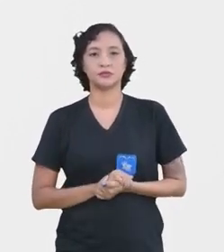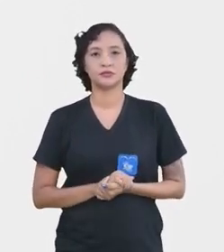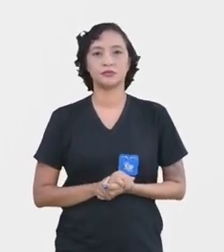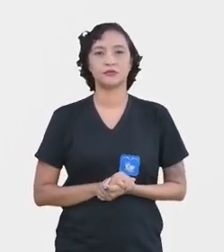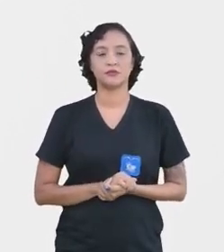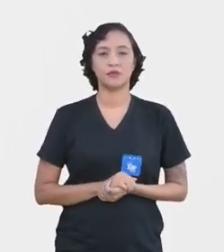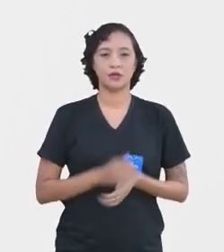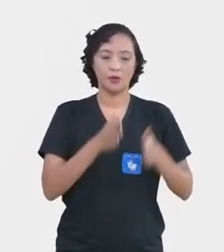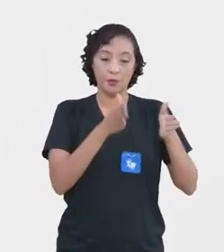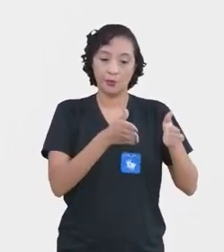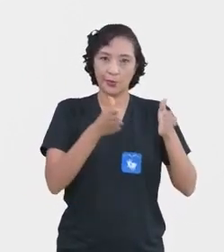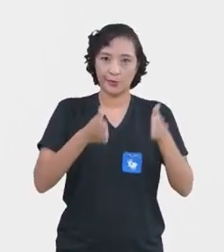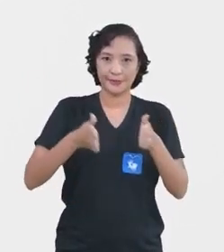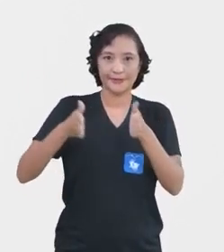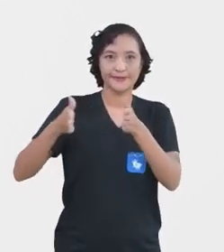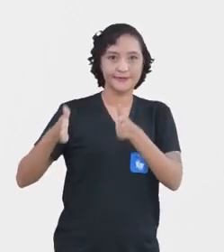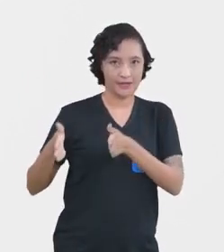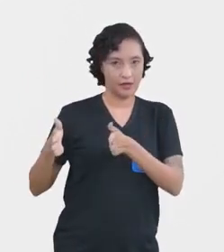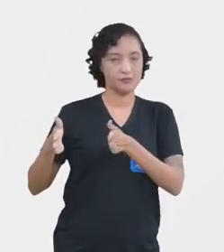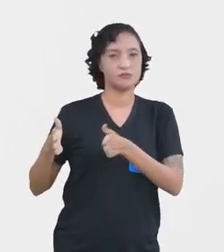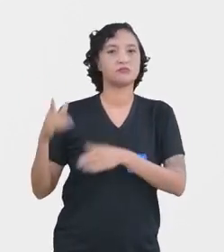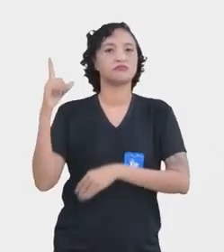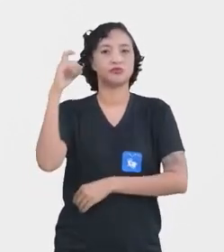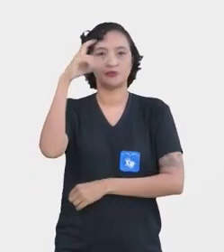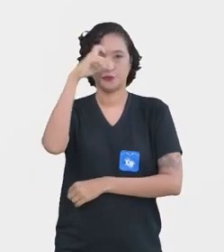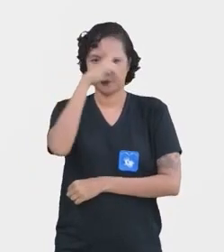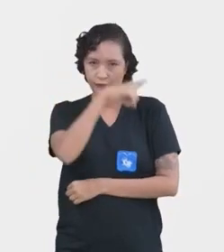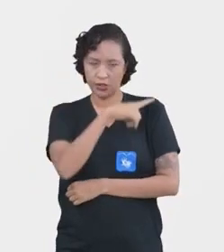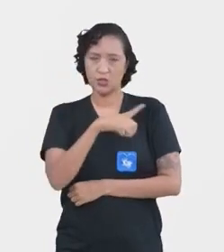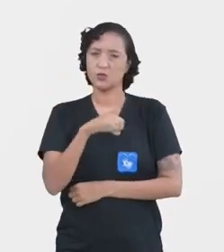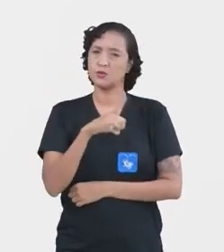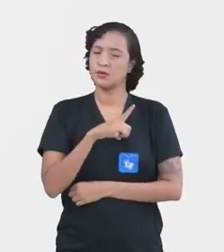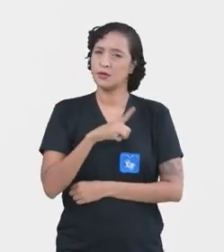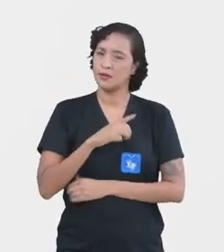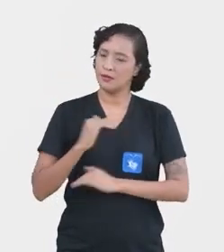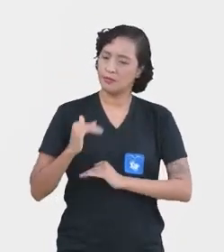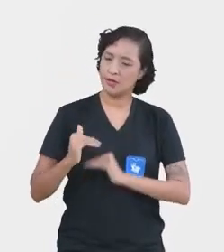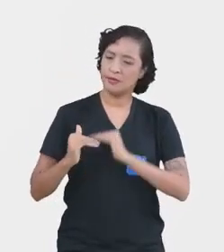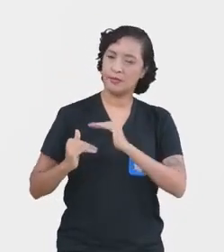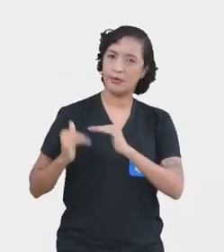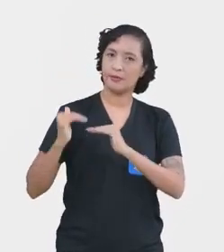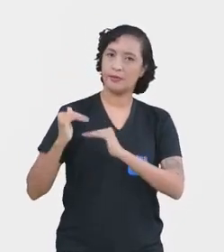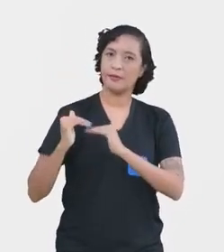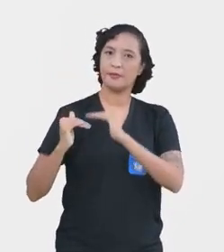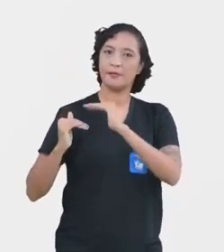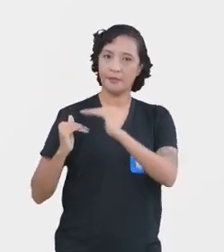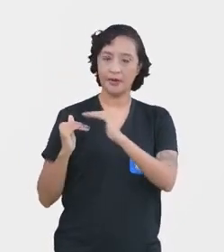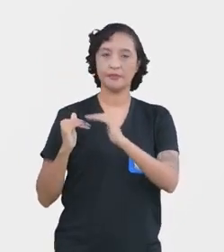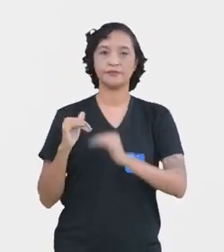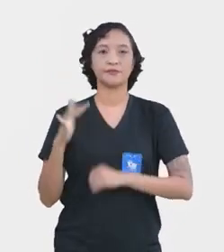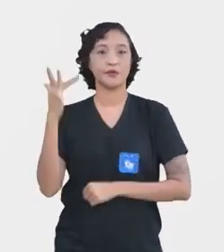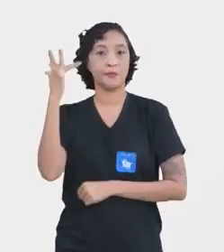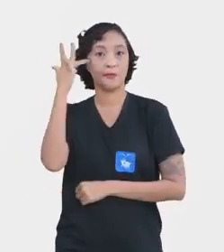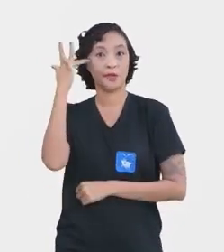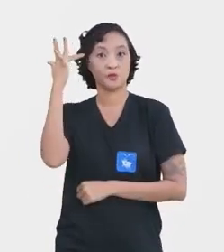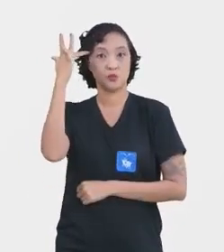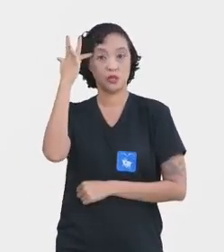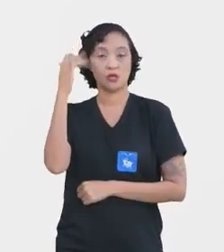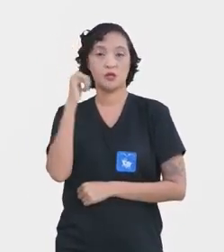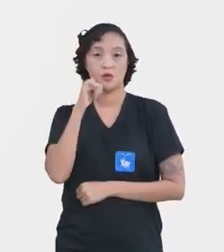processo complexo que passa por uma série de etapas de maturação do corpo feminino